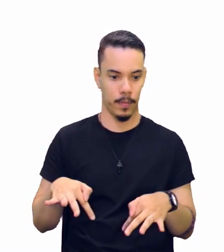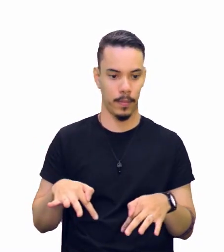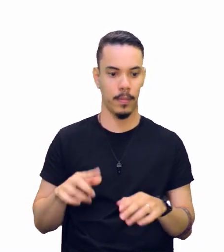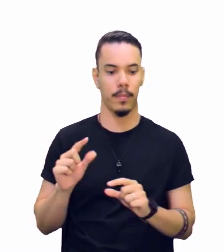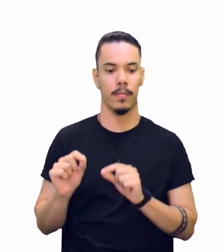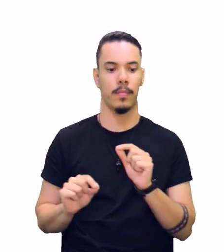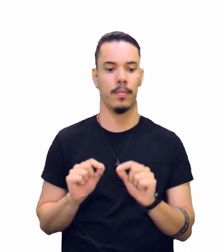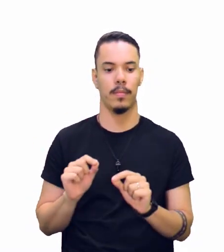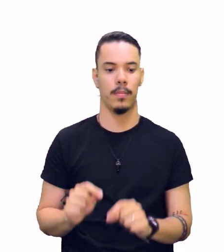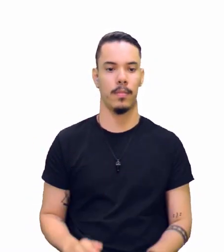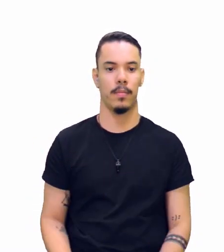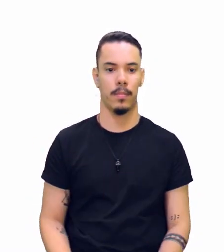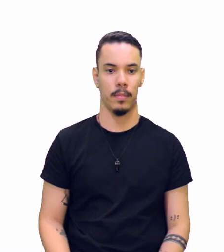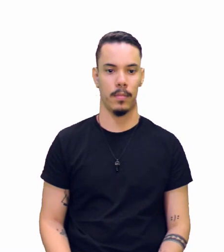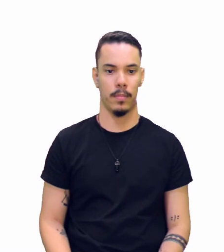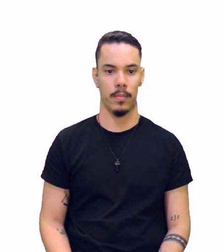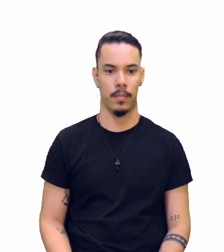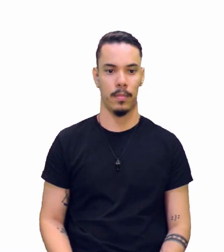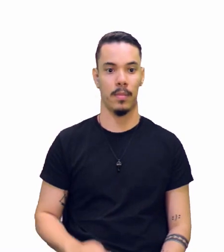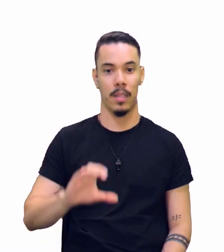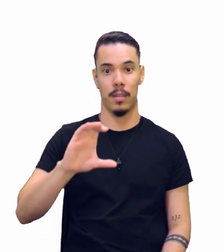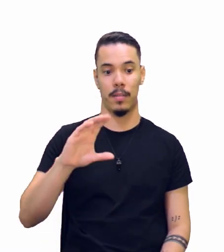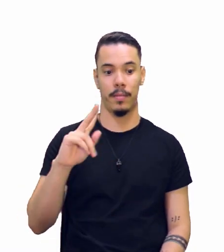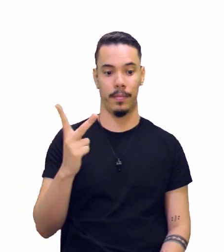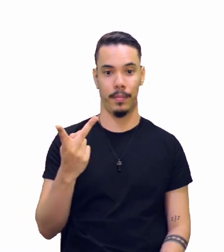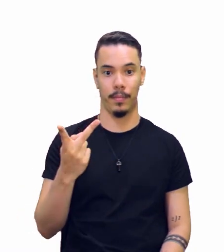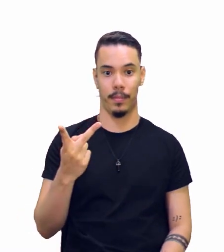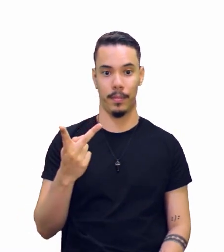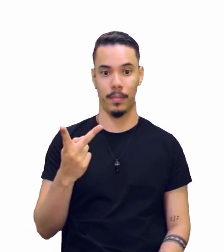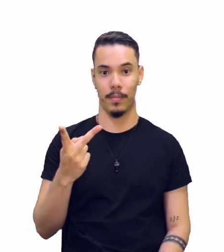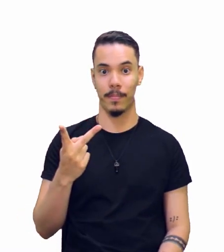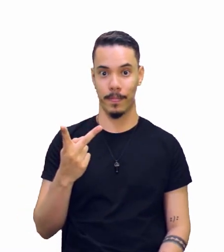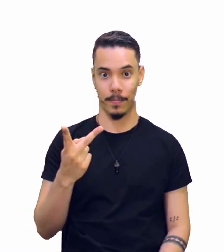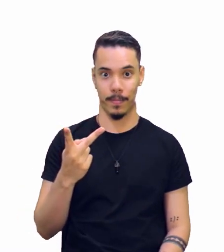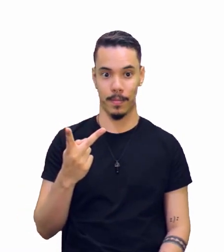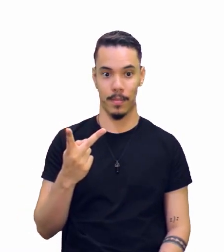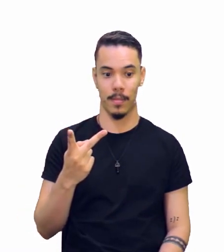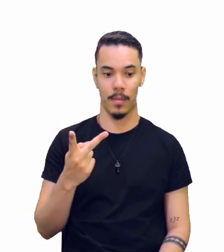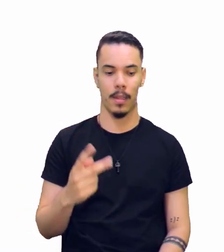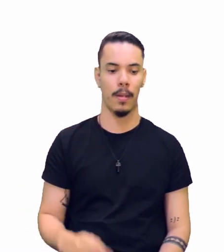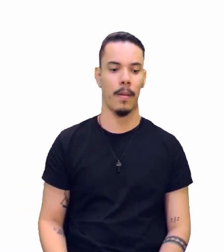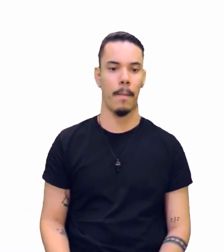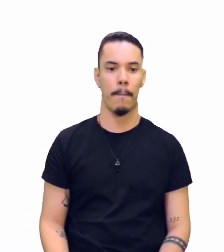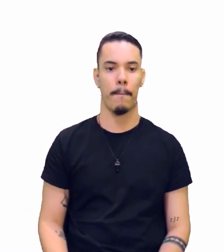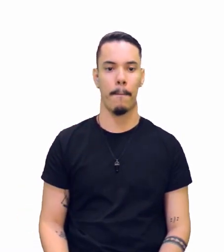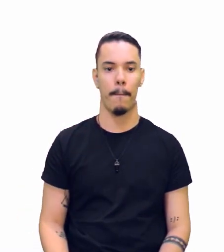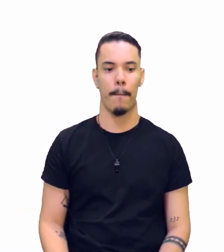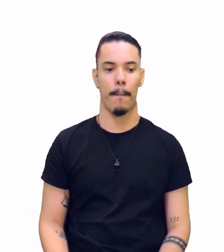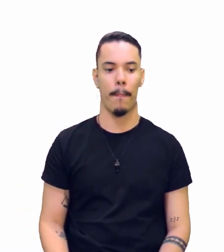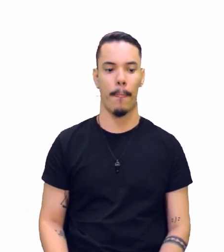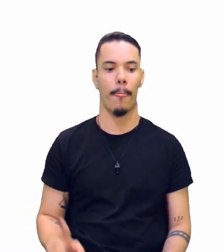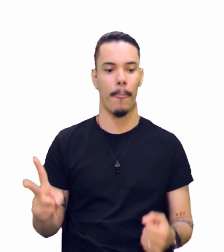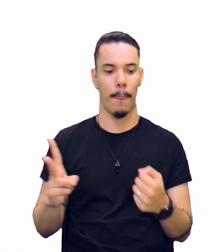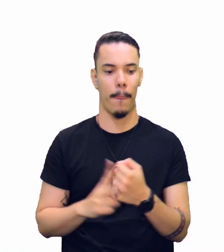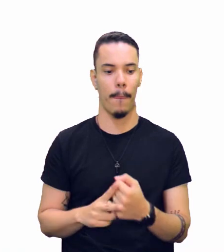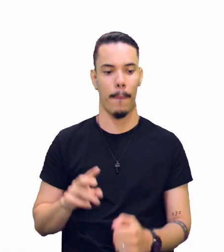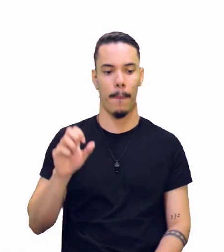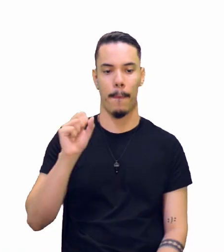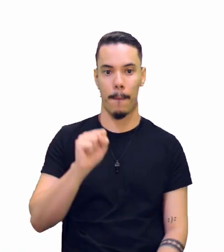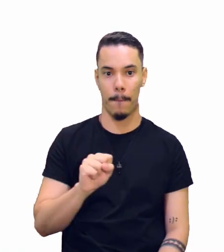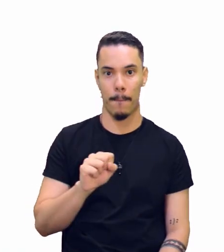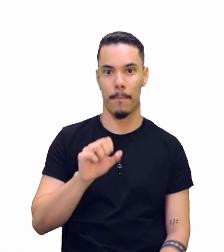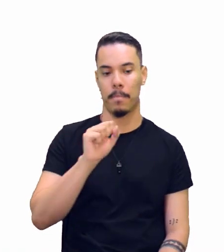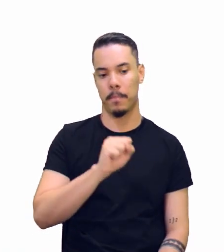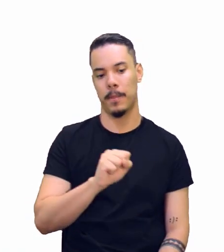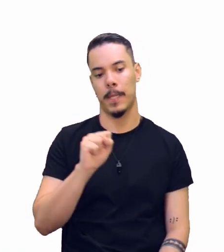atenção, termina com CH. Então, verbos que terminam com S,